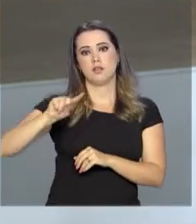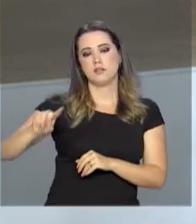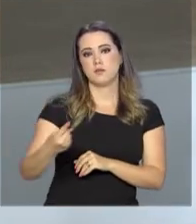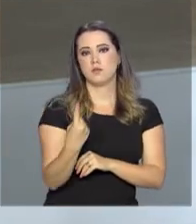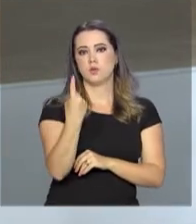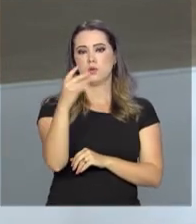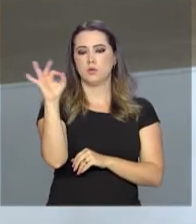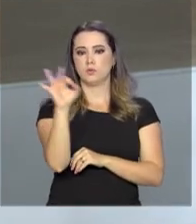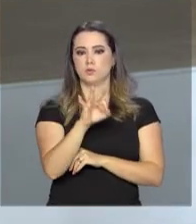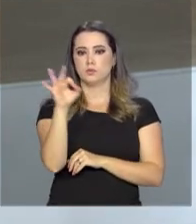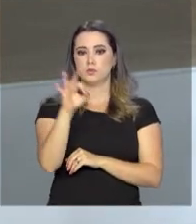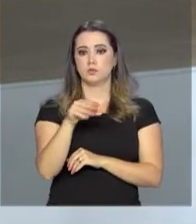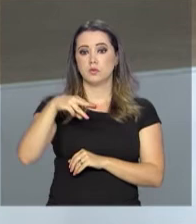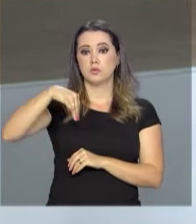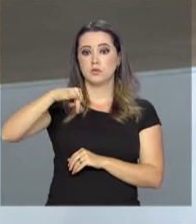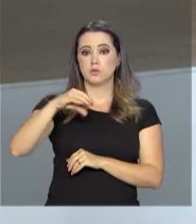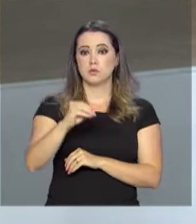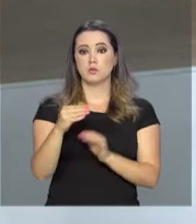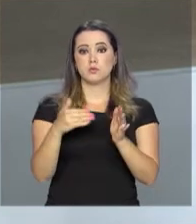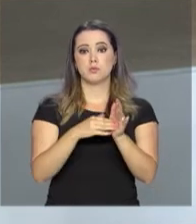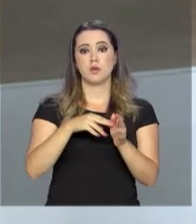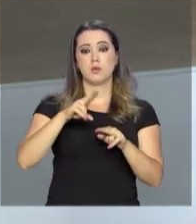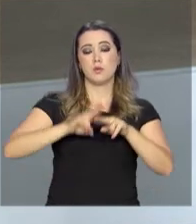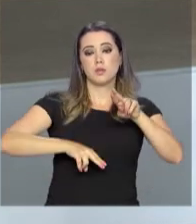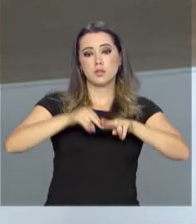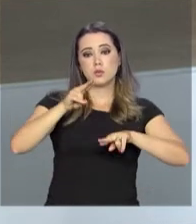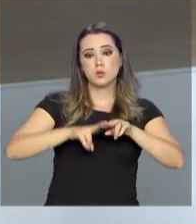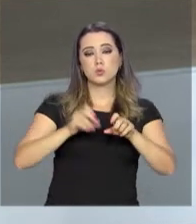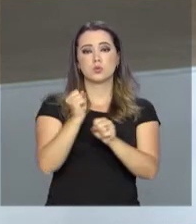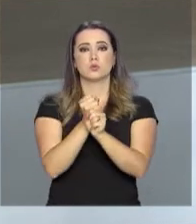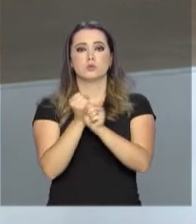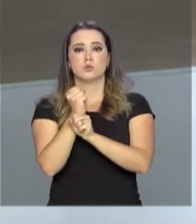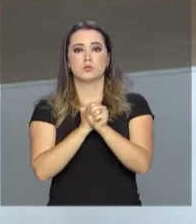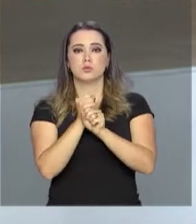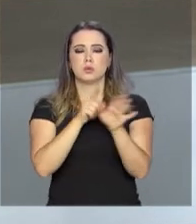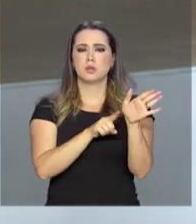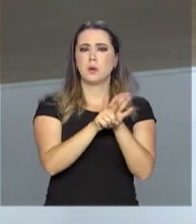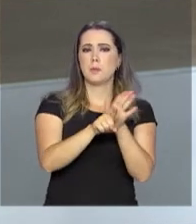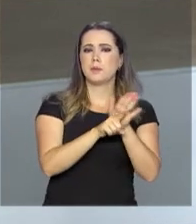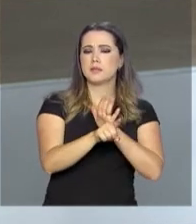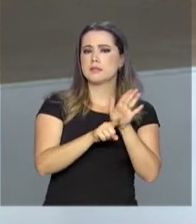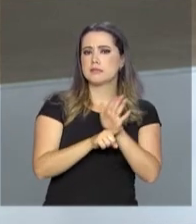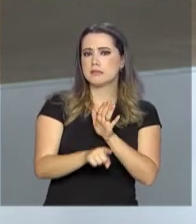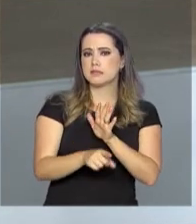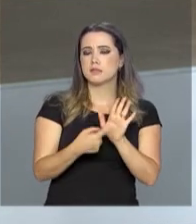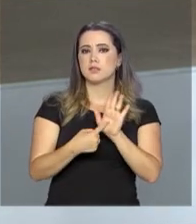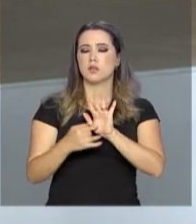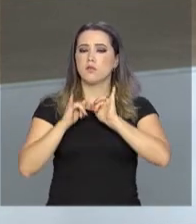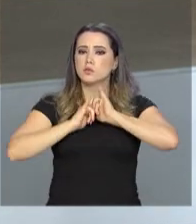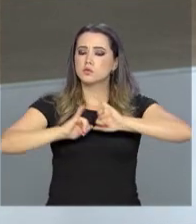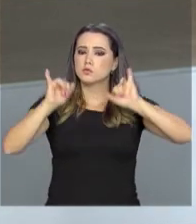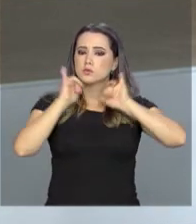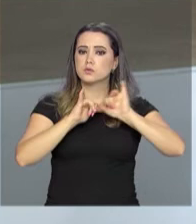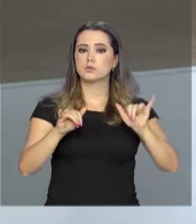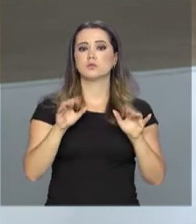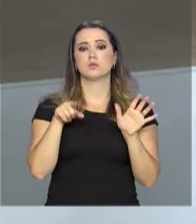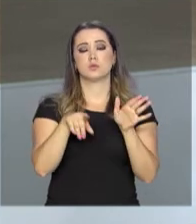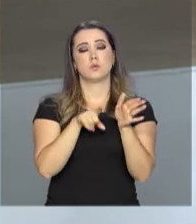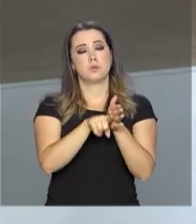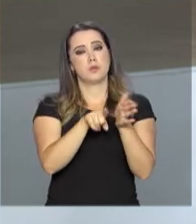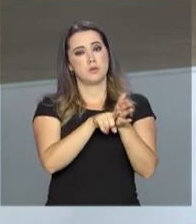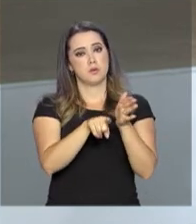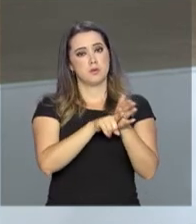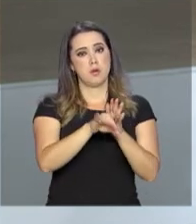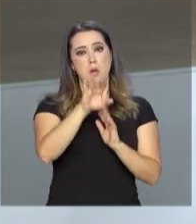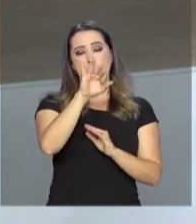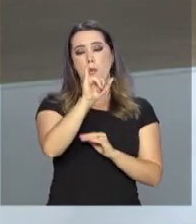13,1% de maio a junho deste ano. Os dados da pesquisa industrial mensal foram divulgados pelo Instituto Brasileiro